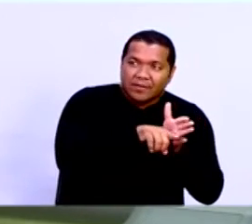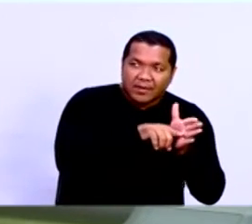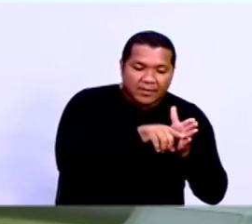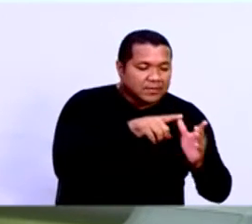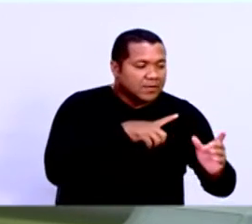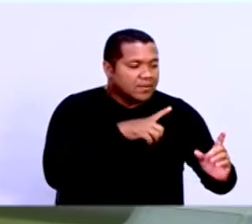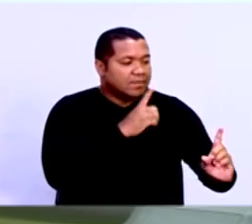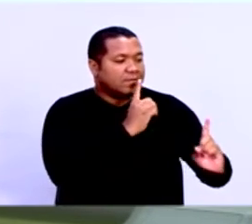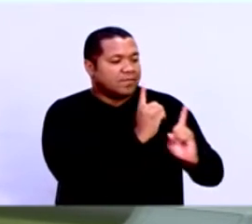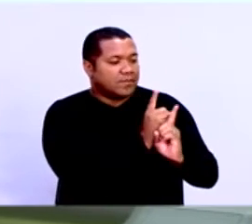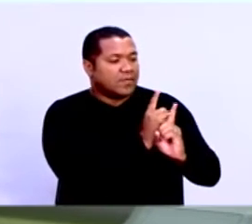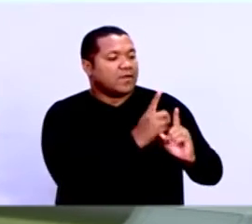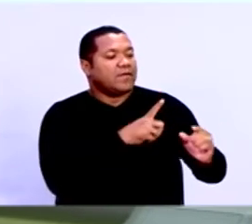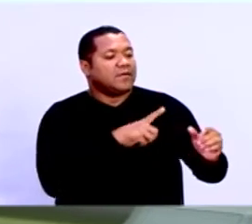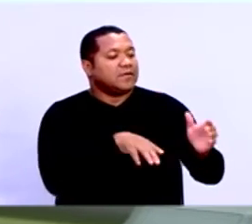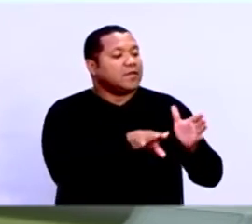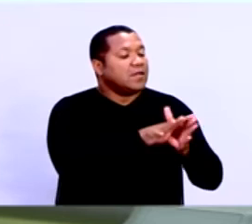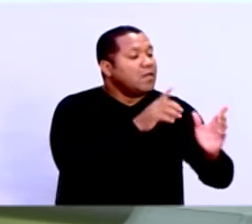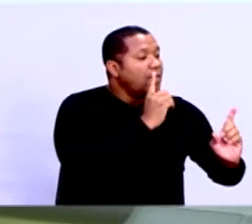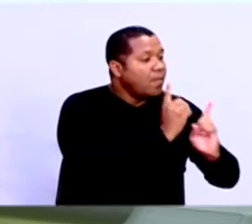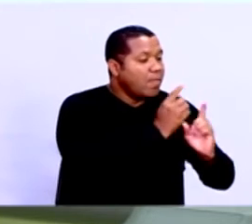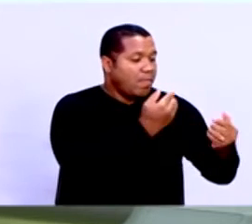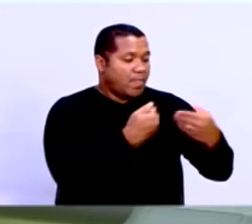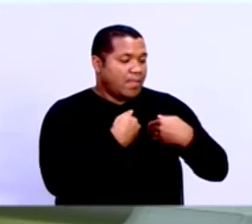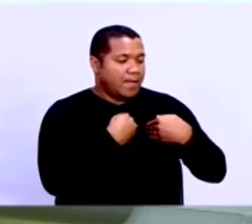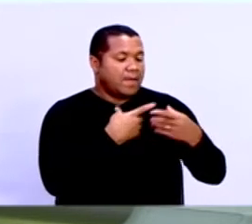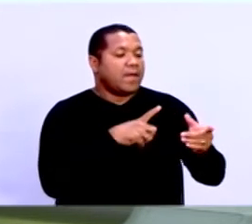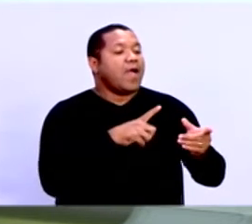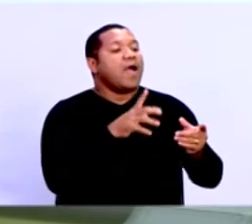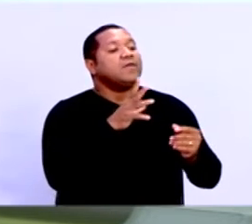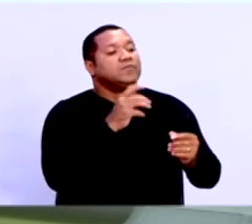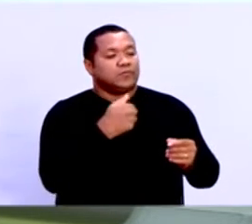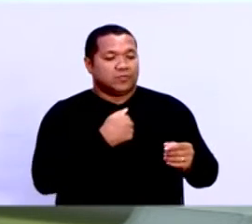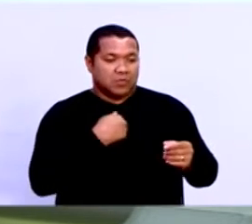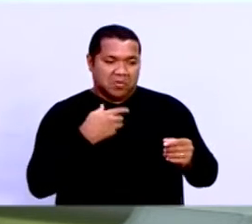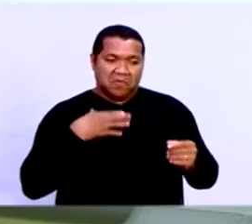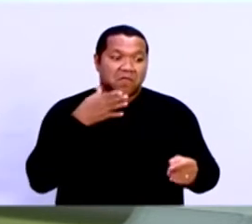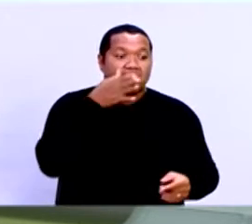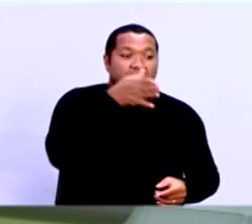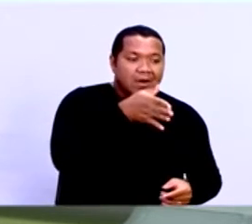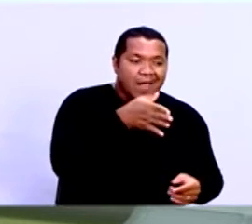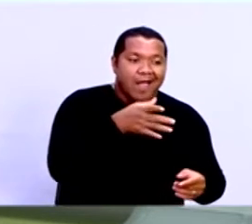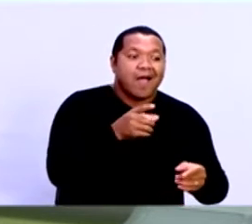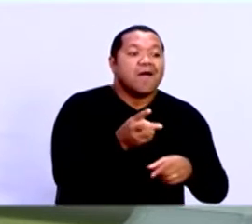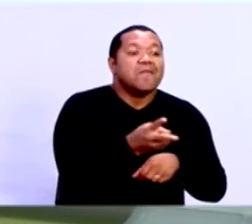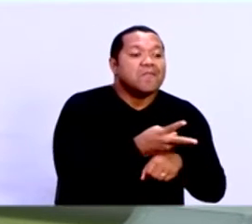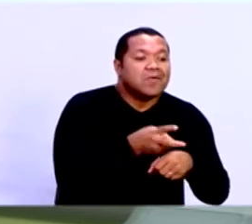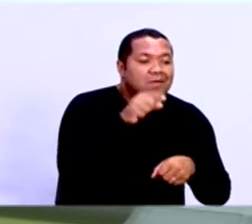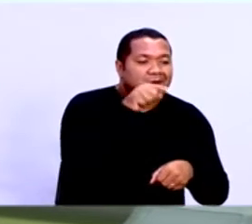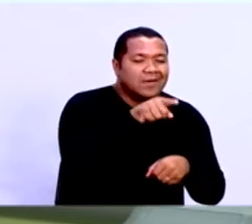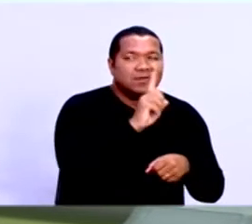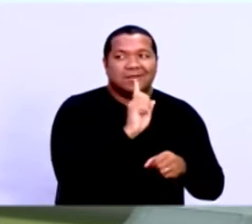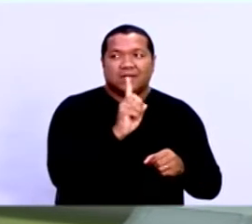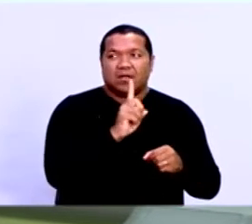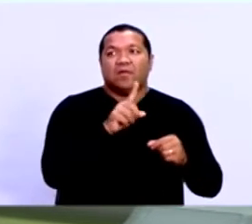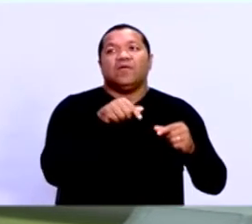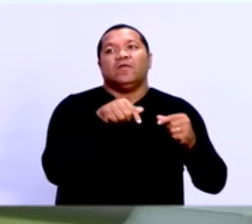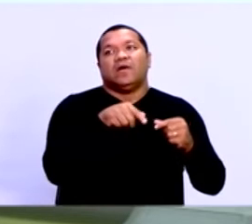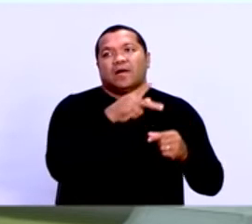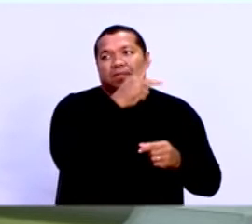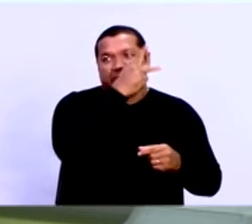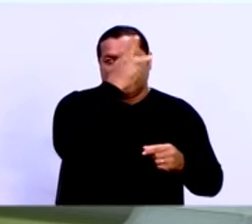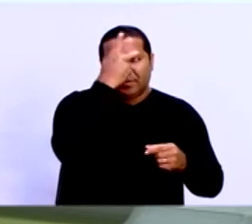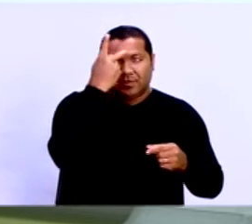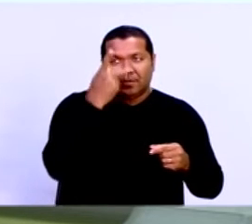até uma empresa ou até mim não sou eu que estou ofertando o produto como foi dito